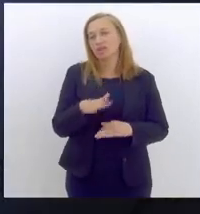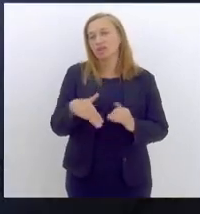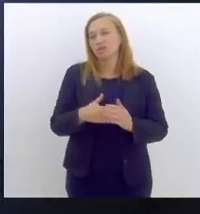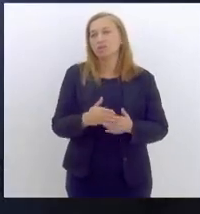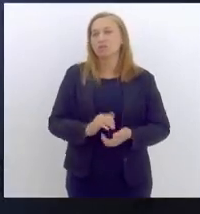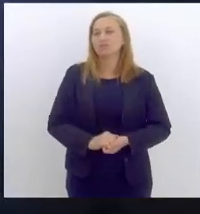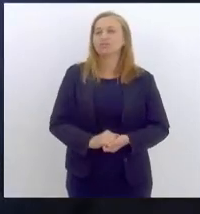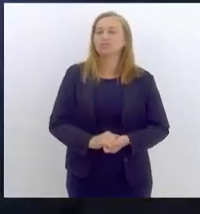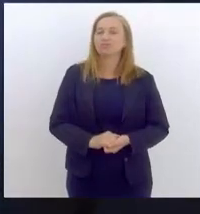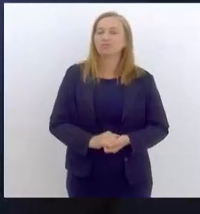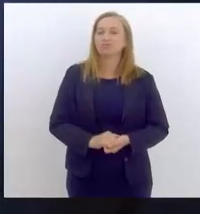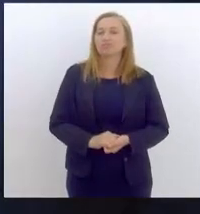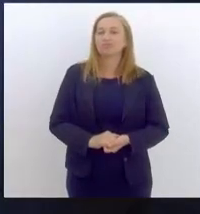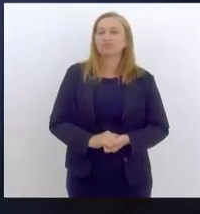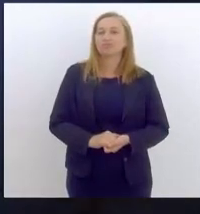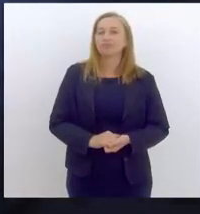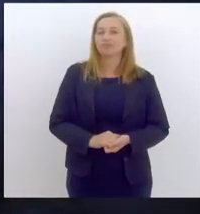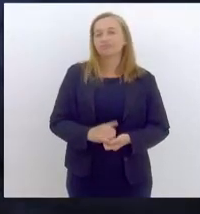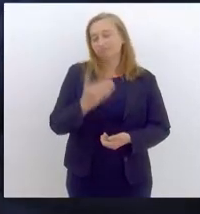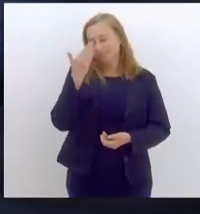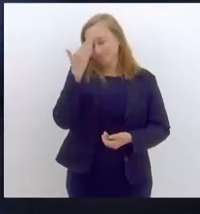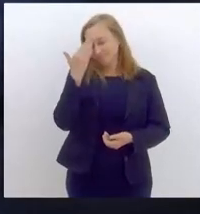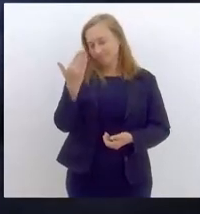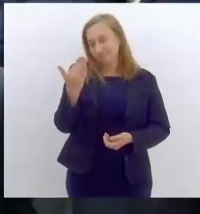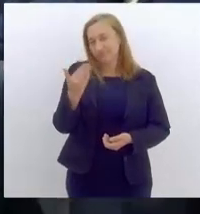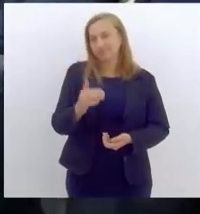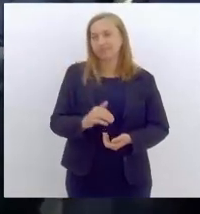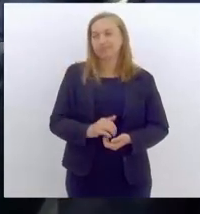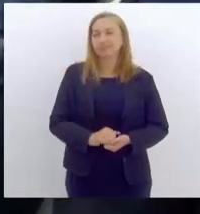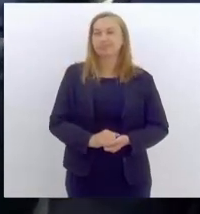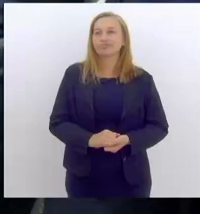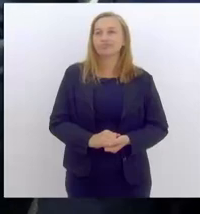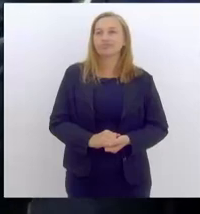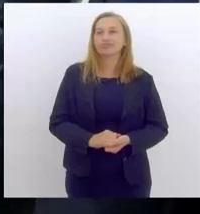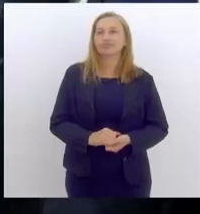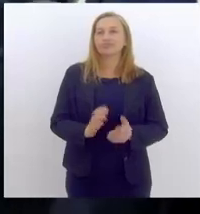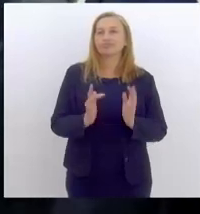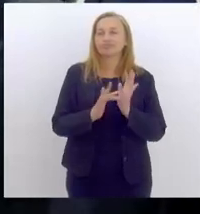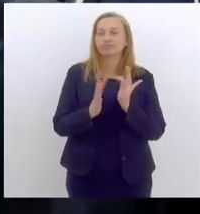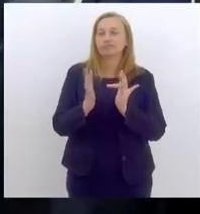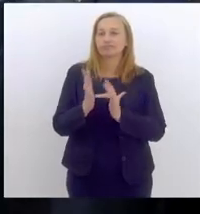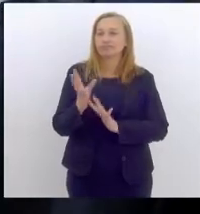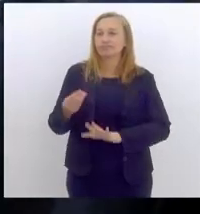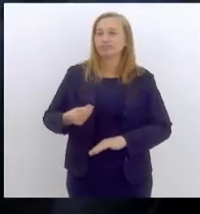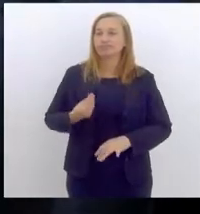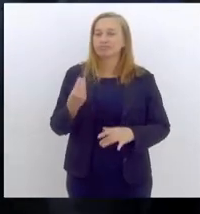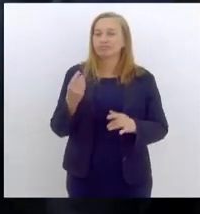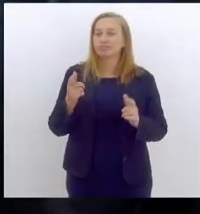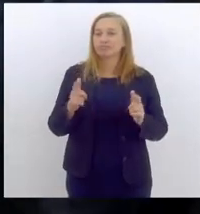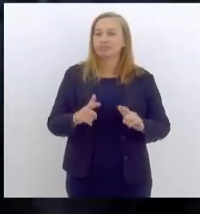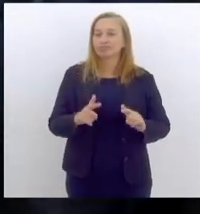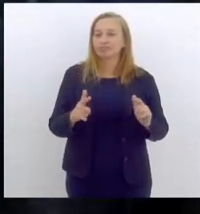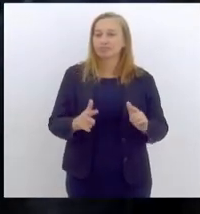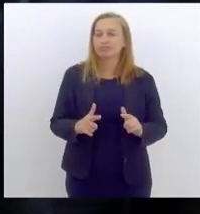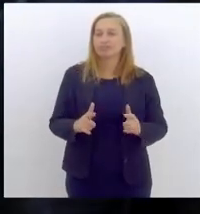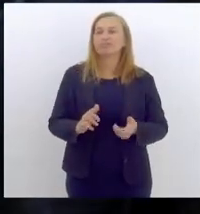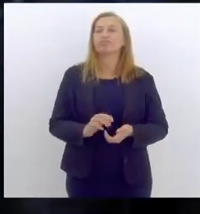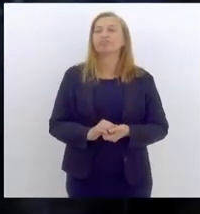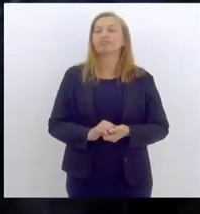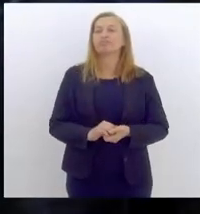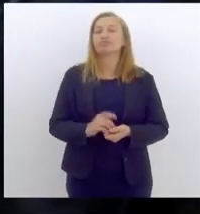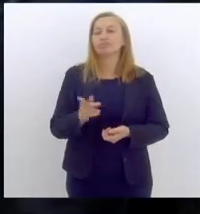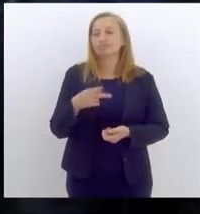todas. Primeiramente, agradecer ao nosso Senhor Jesus por estarmos aqui nesse momento.